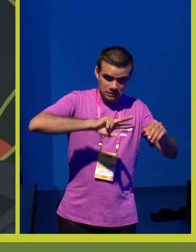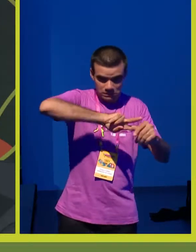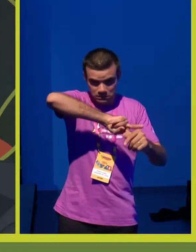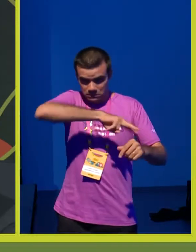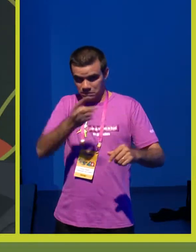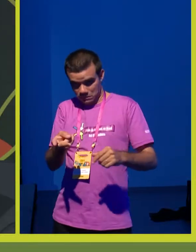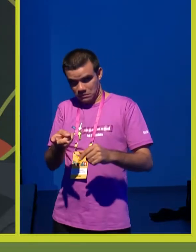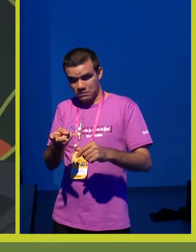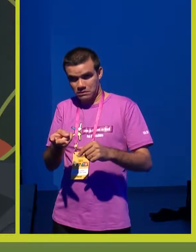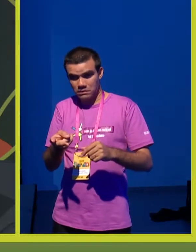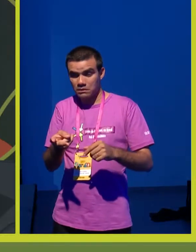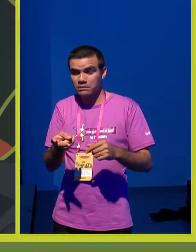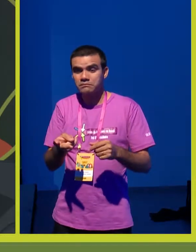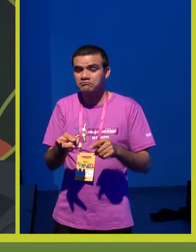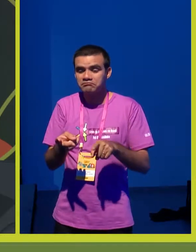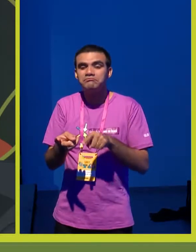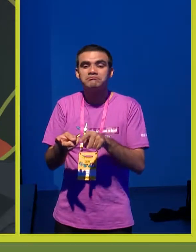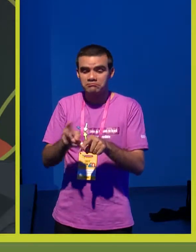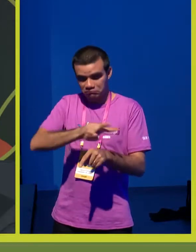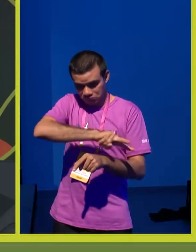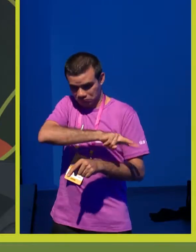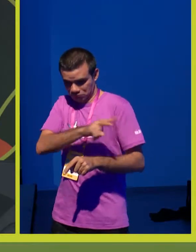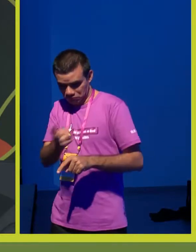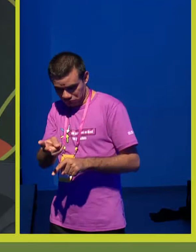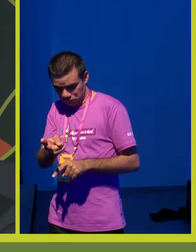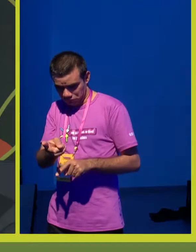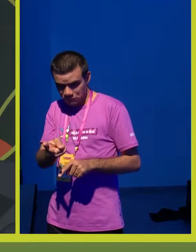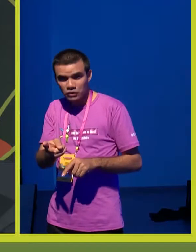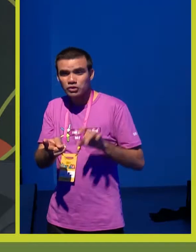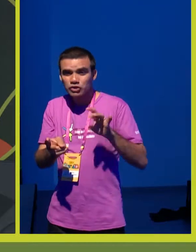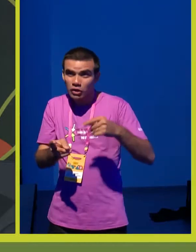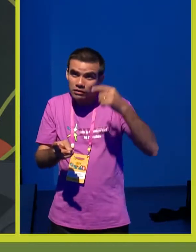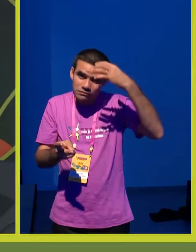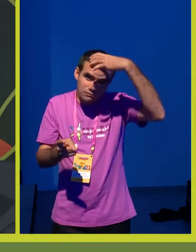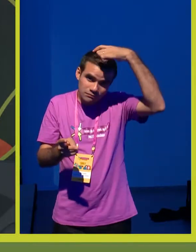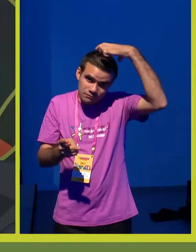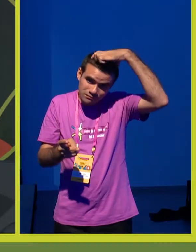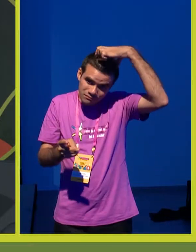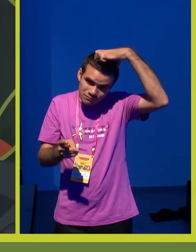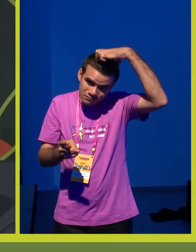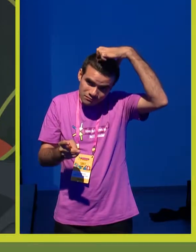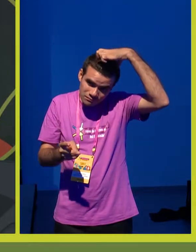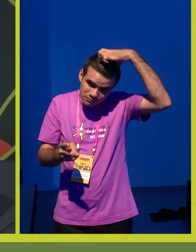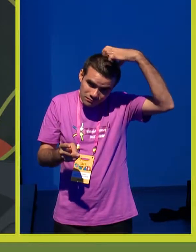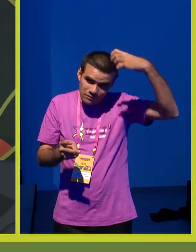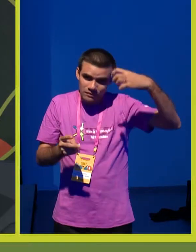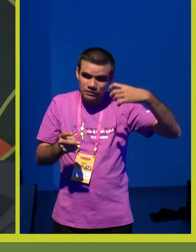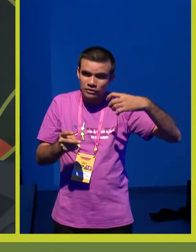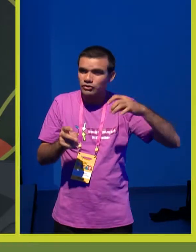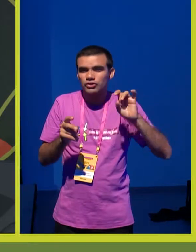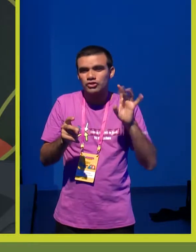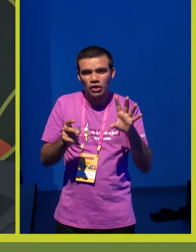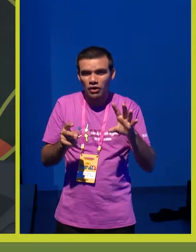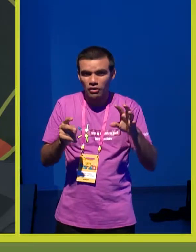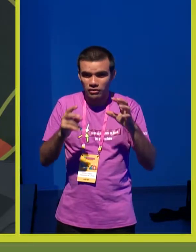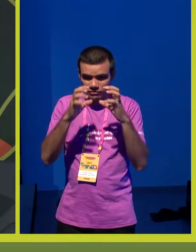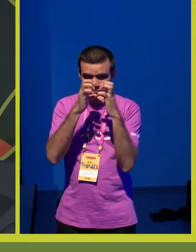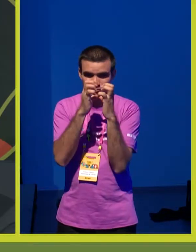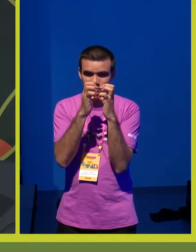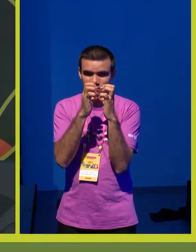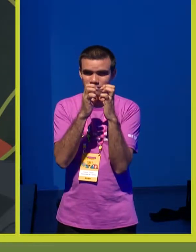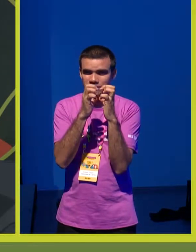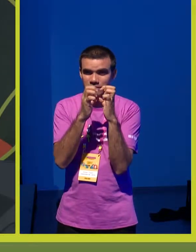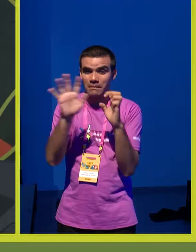desse modelo o que você monta é a estrutura craniana do indivíduo você não consegue mais montar a estrutura da